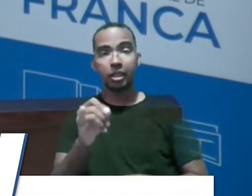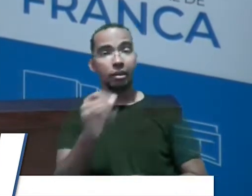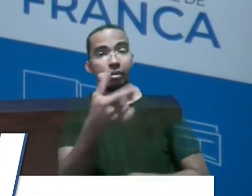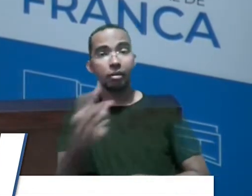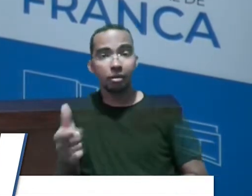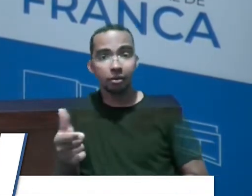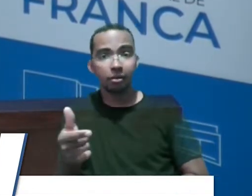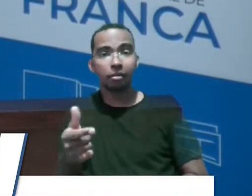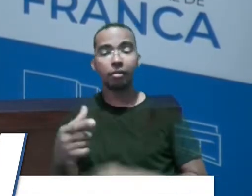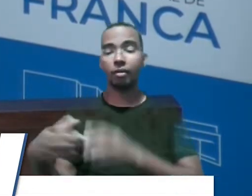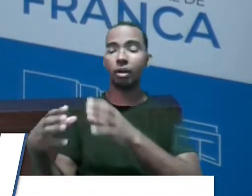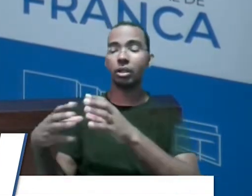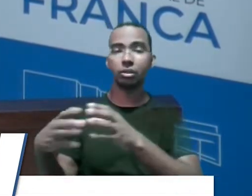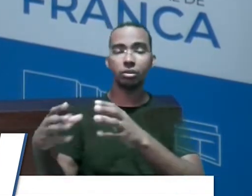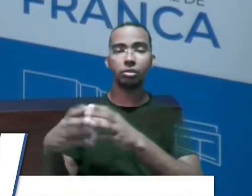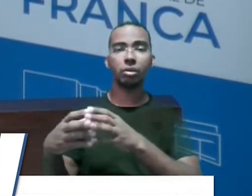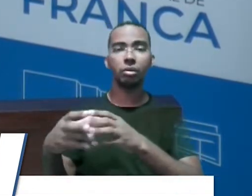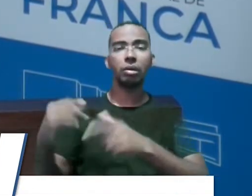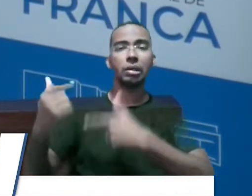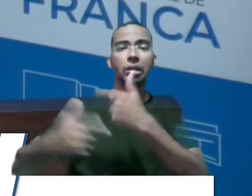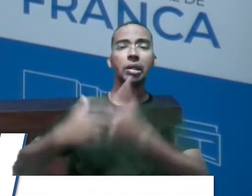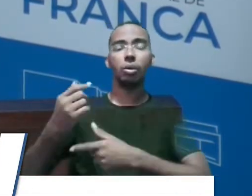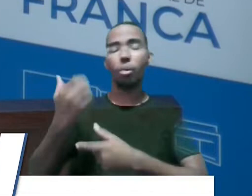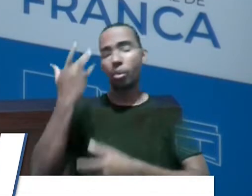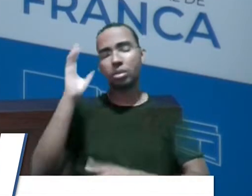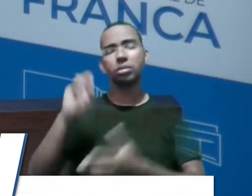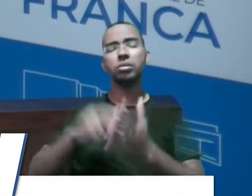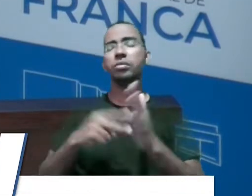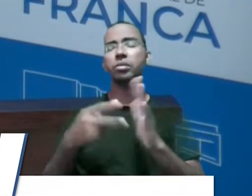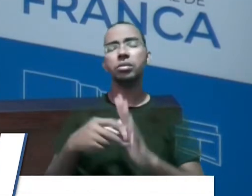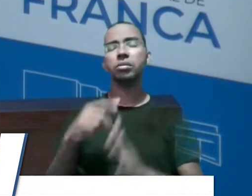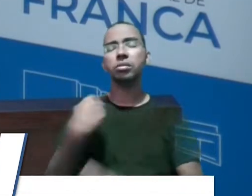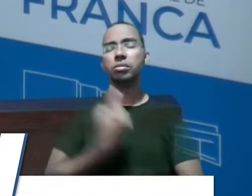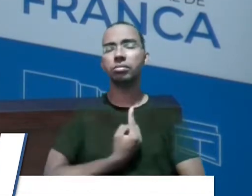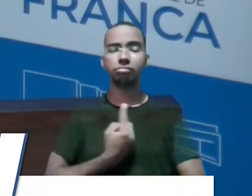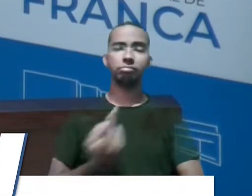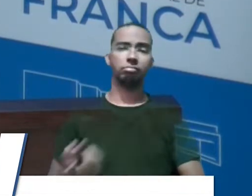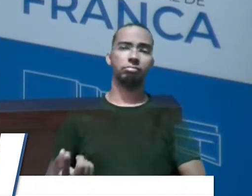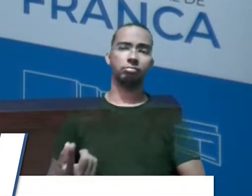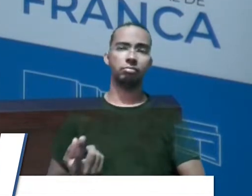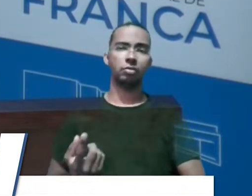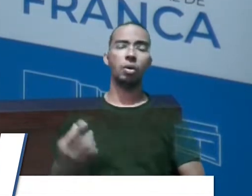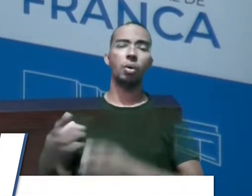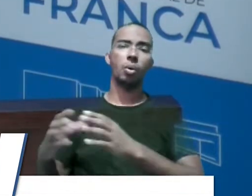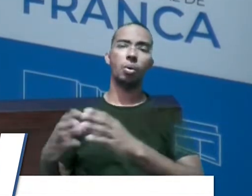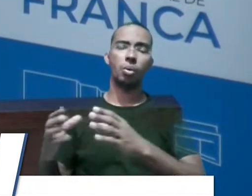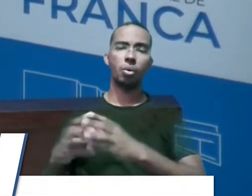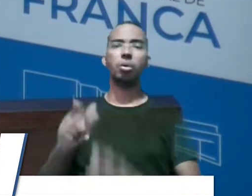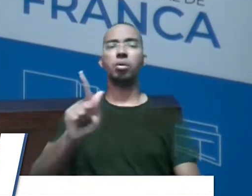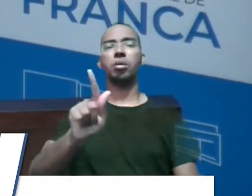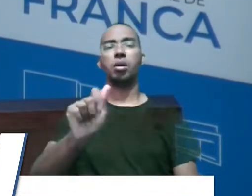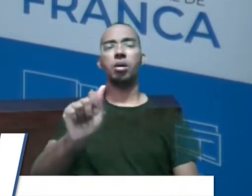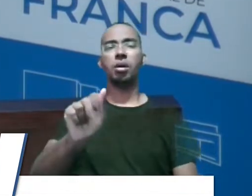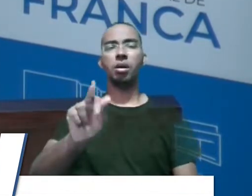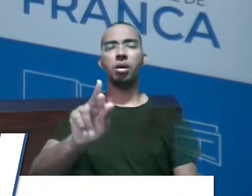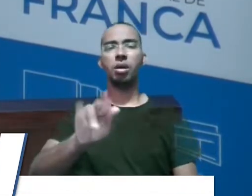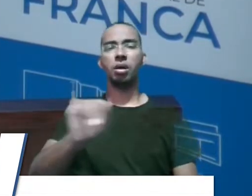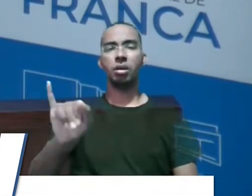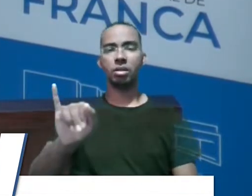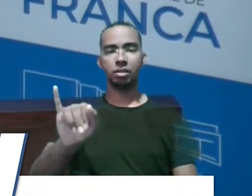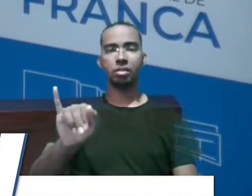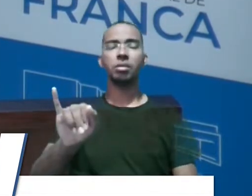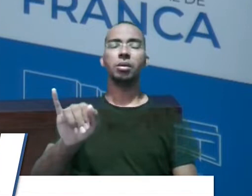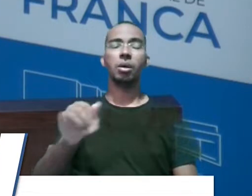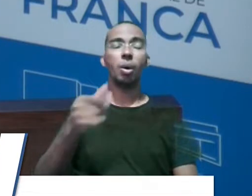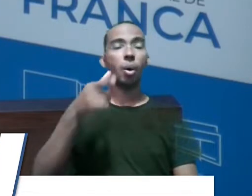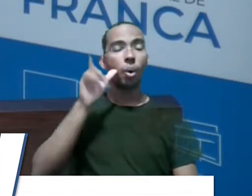essa categoria, o que seria de todos nós? Que é a categoria dos garis. Ontem foi dia